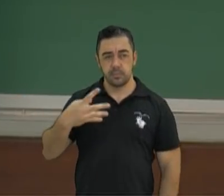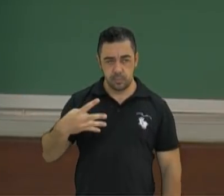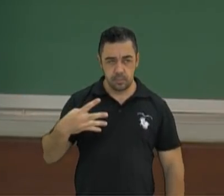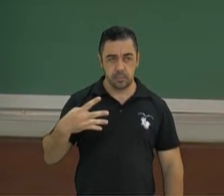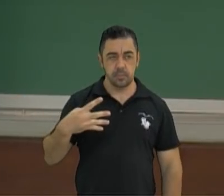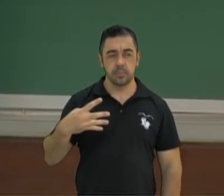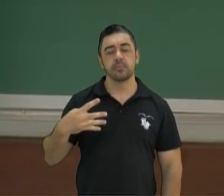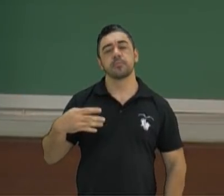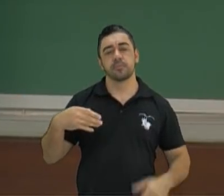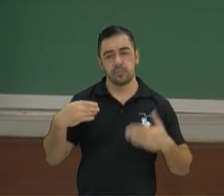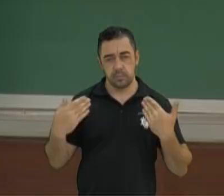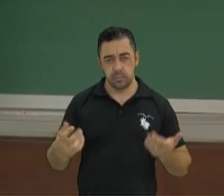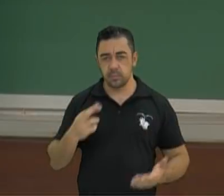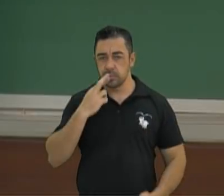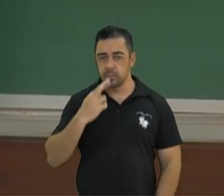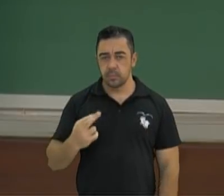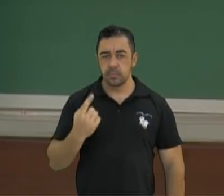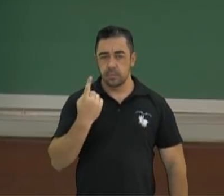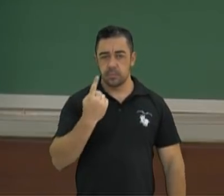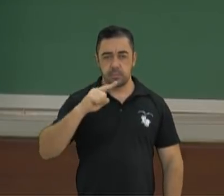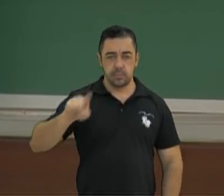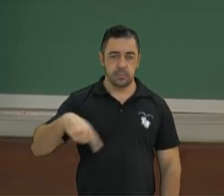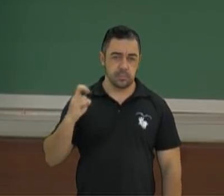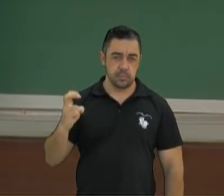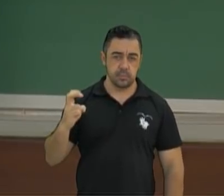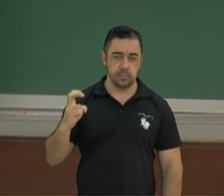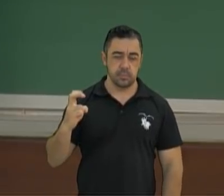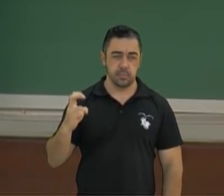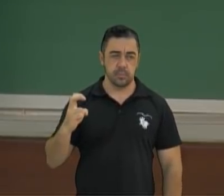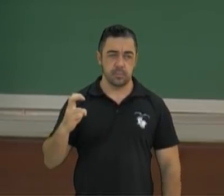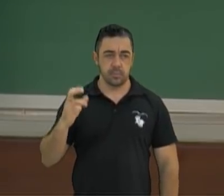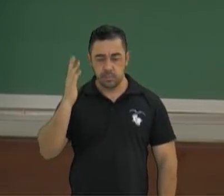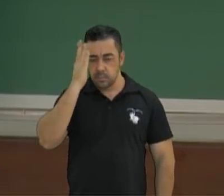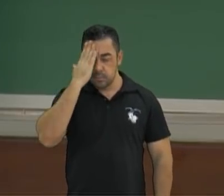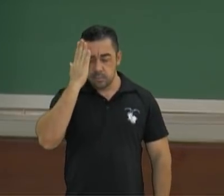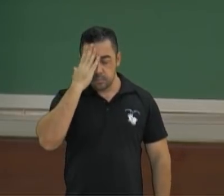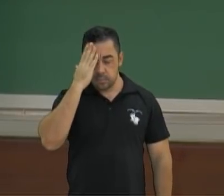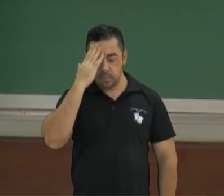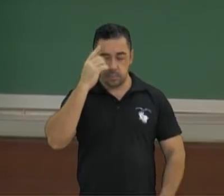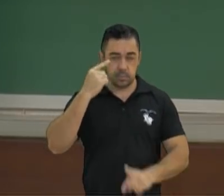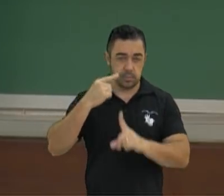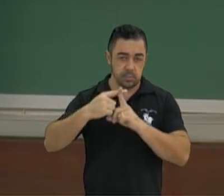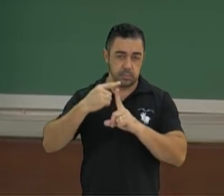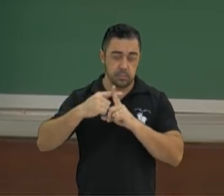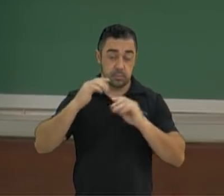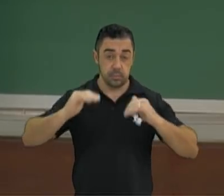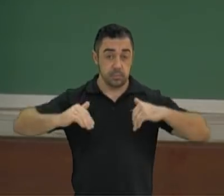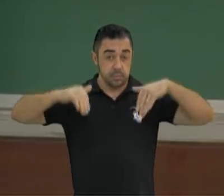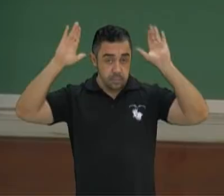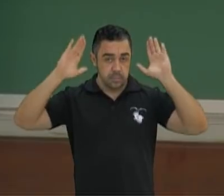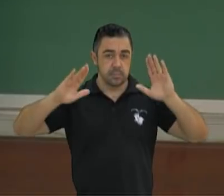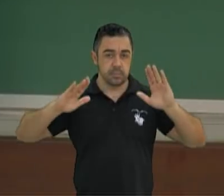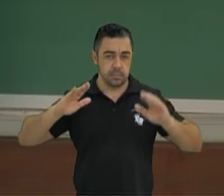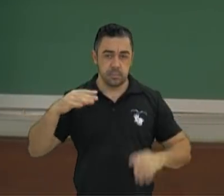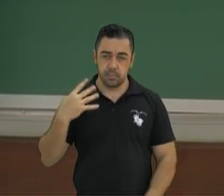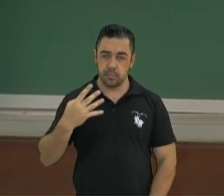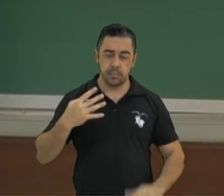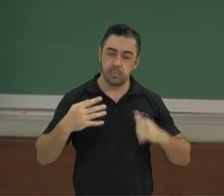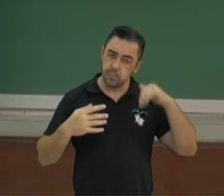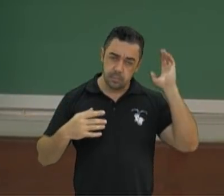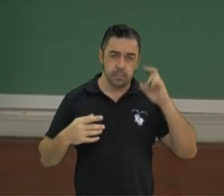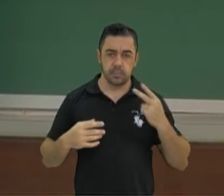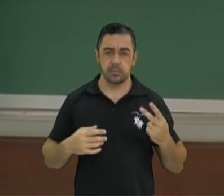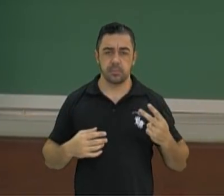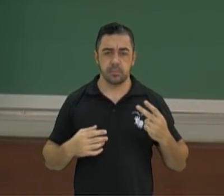mais 4. O que que eu vou fazer na verdade? Eu sei que o valor positivo é o meu valor maior. 4 é maior